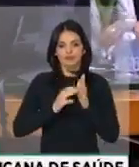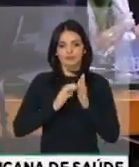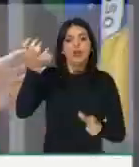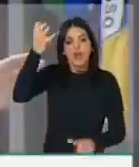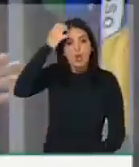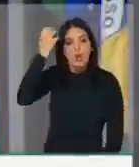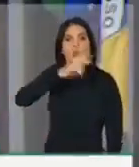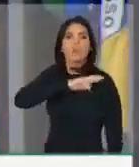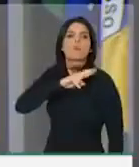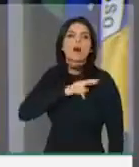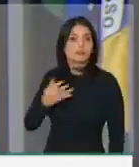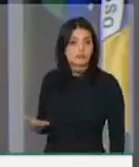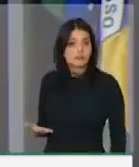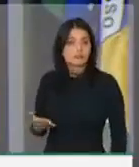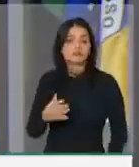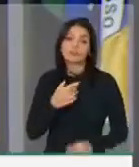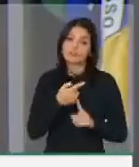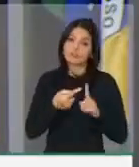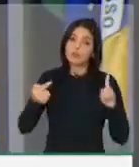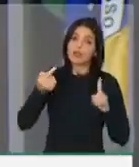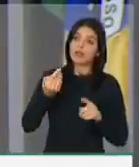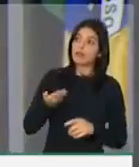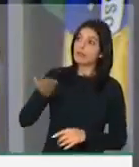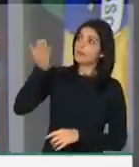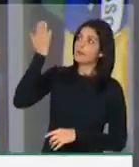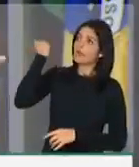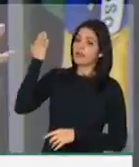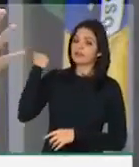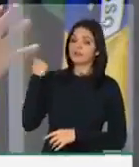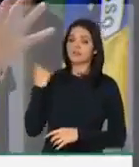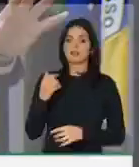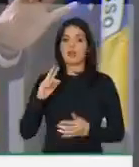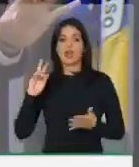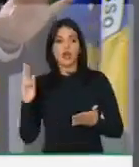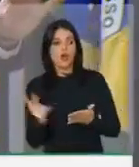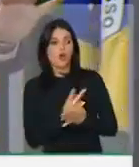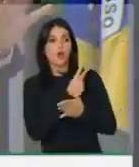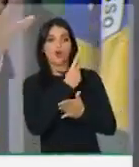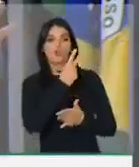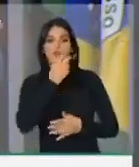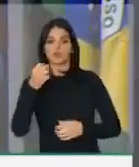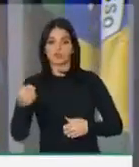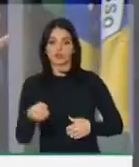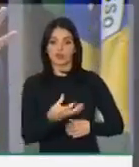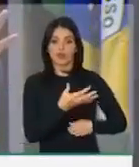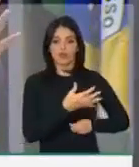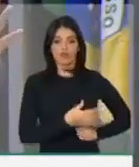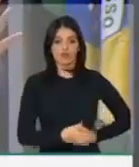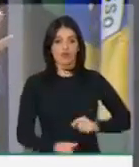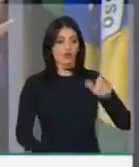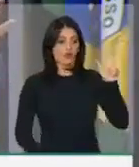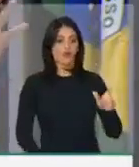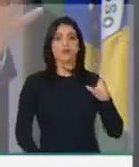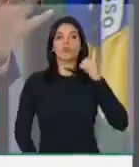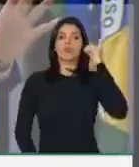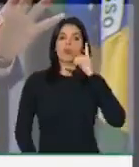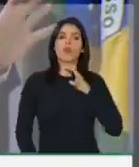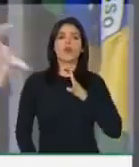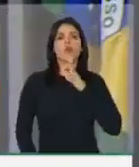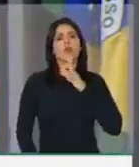Carlos Jordy semana retrasada vem um fato novo aí de um deputado